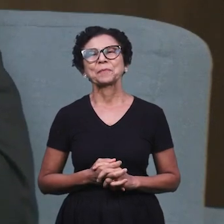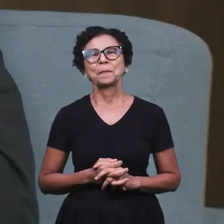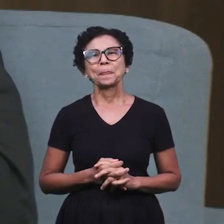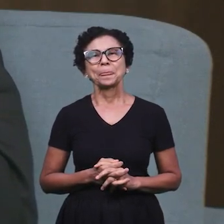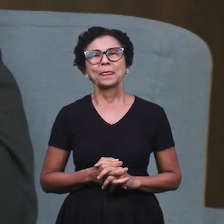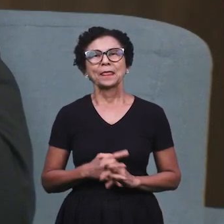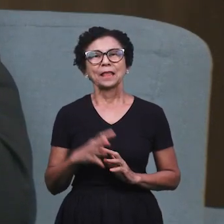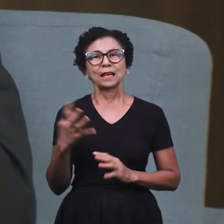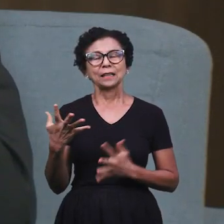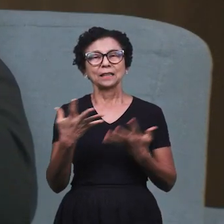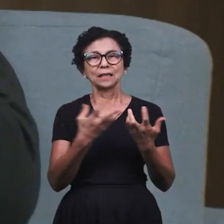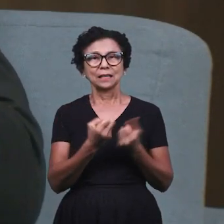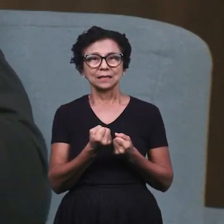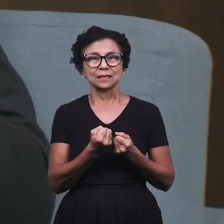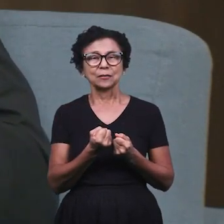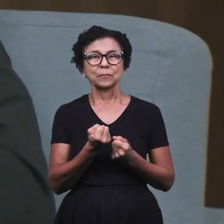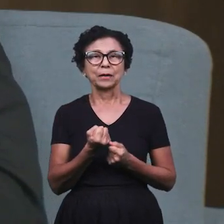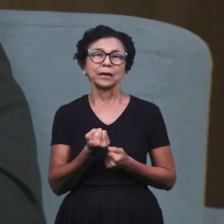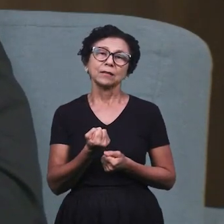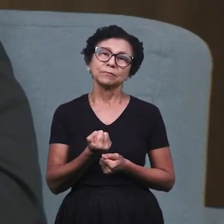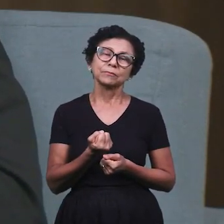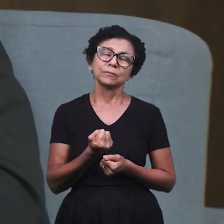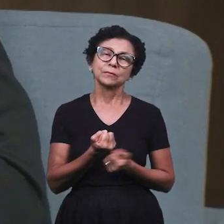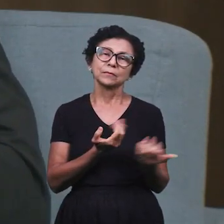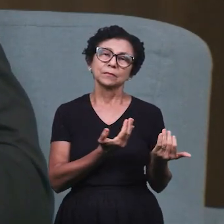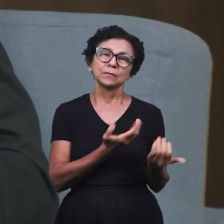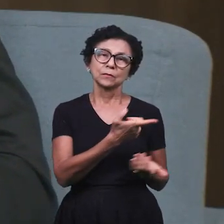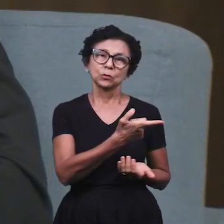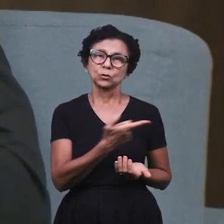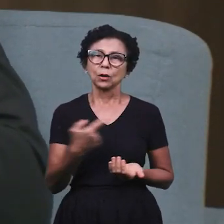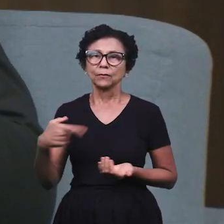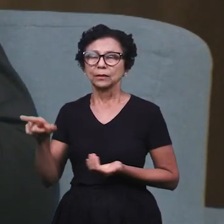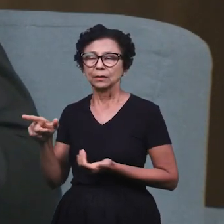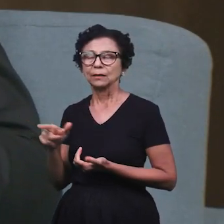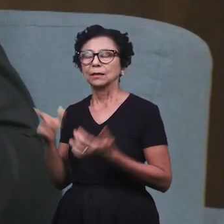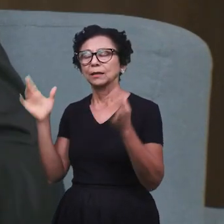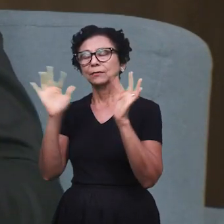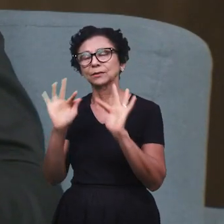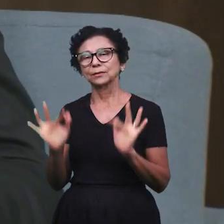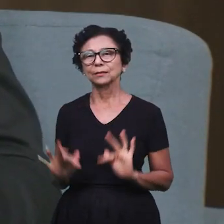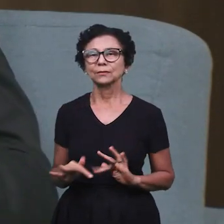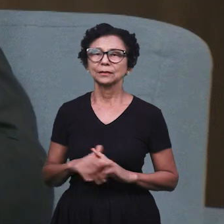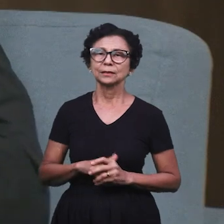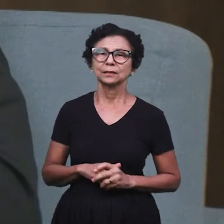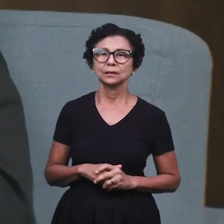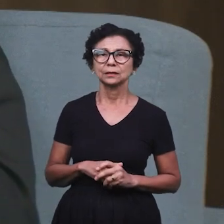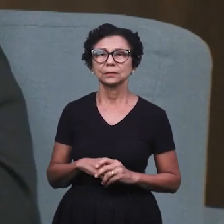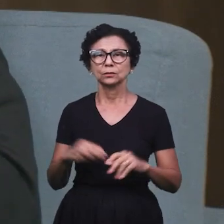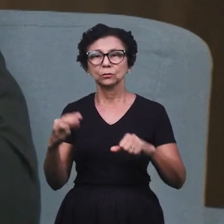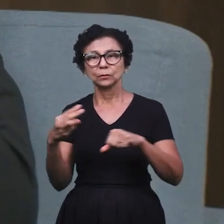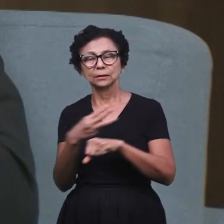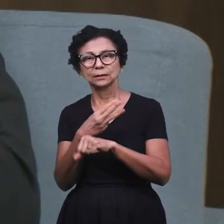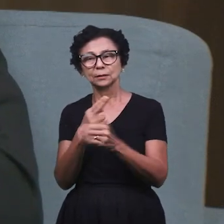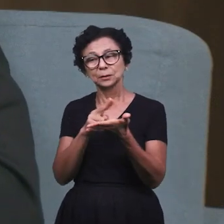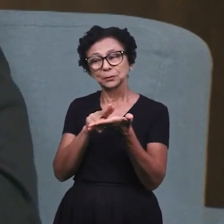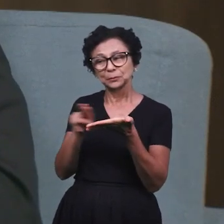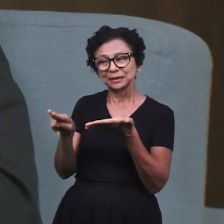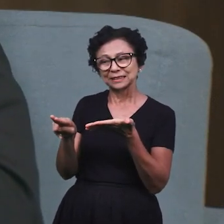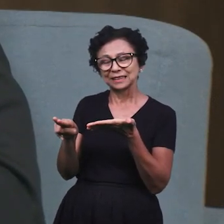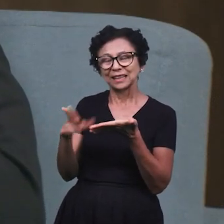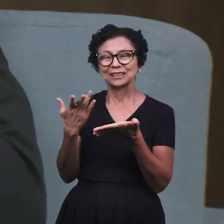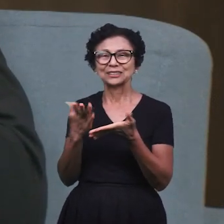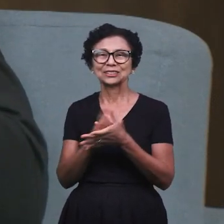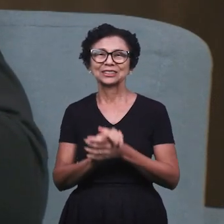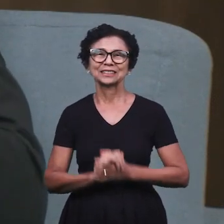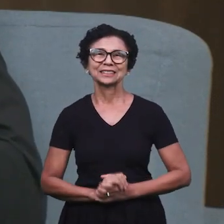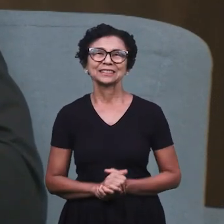casa dela, ou talvez uma ligação por telefone, uma mensagem de WhatsApp, deixando ali uma mensagem de